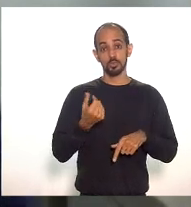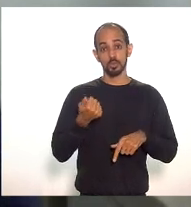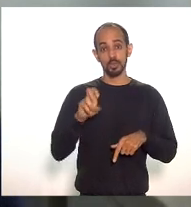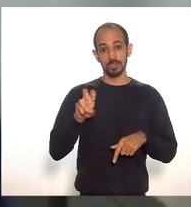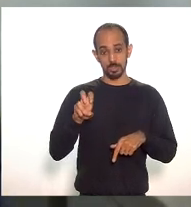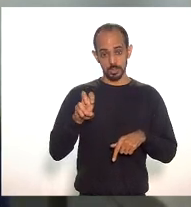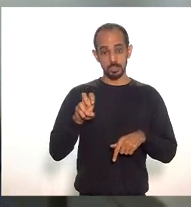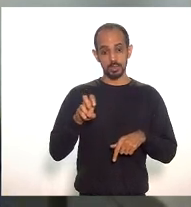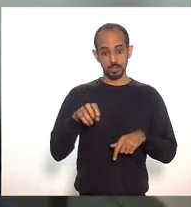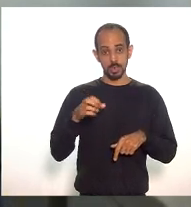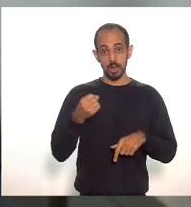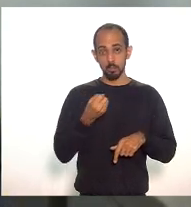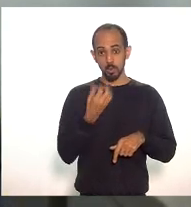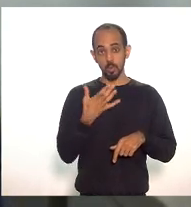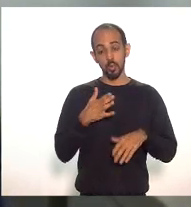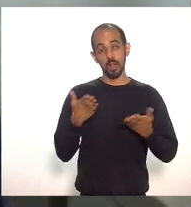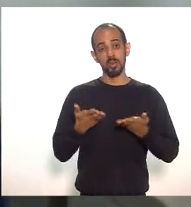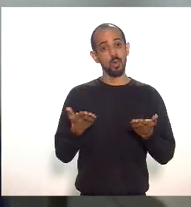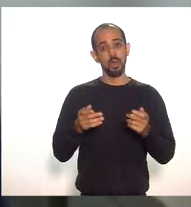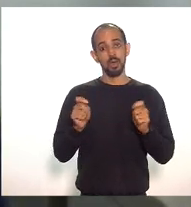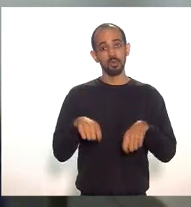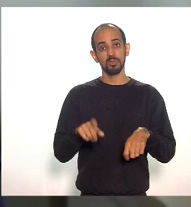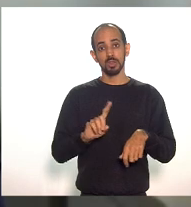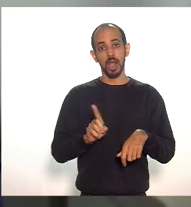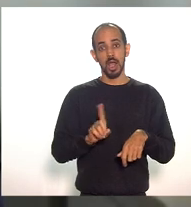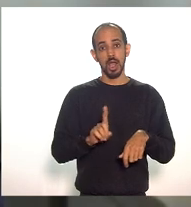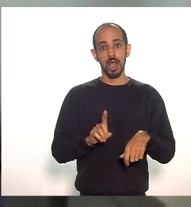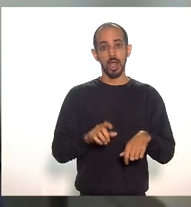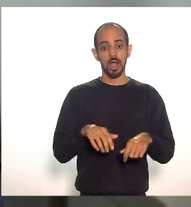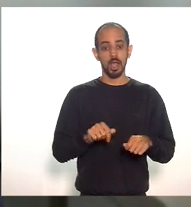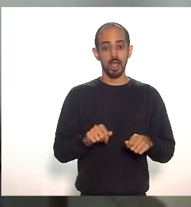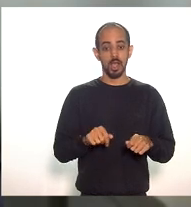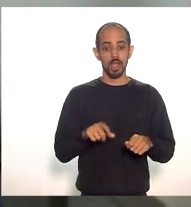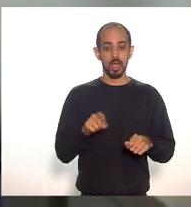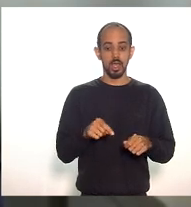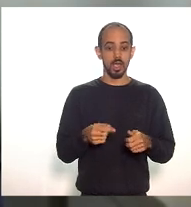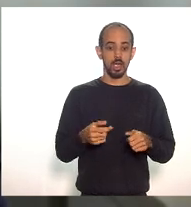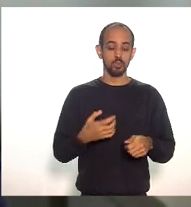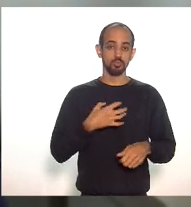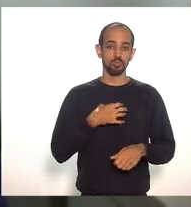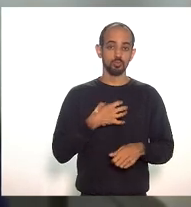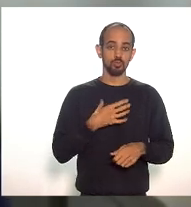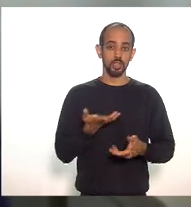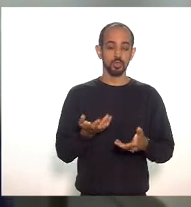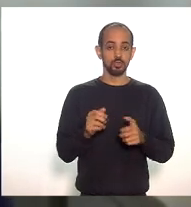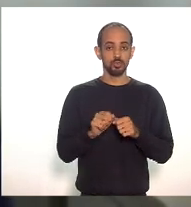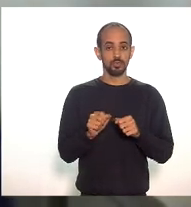ele abriu hoje ele não é estará mais uma zona de atrito